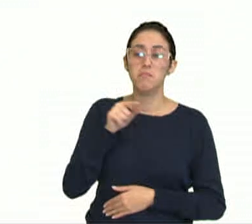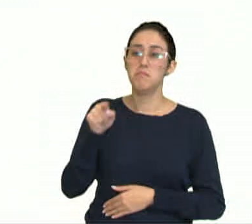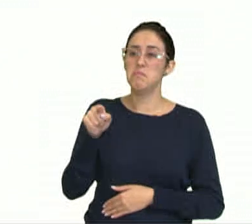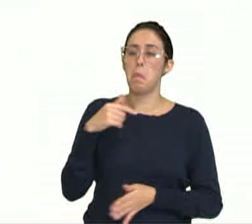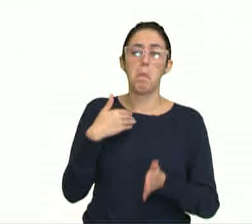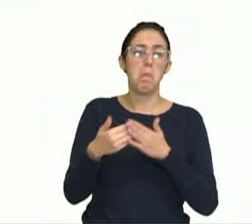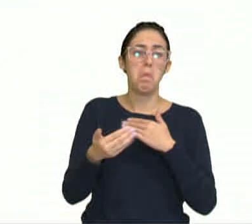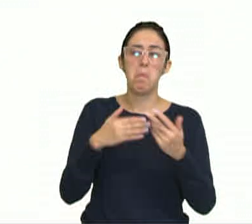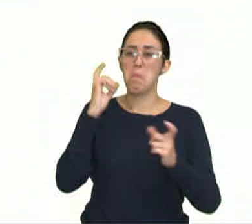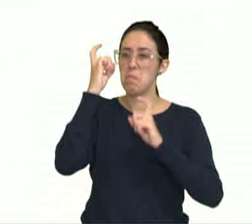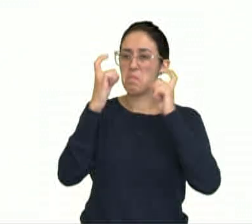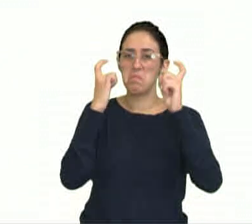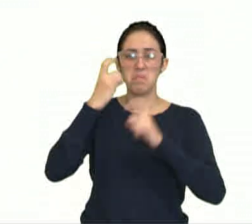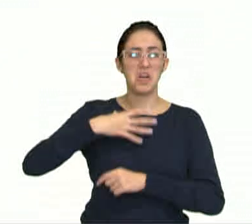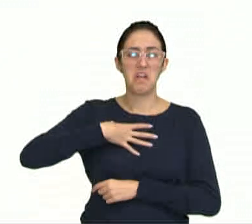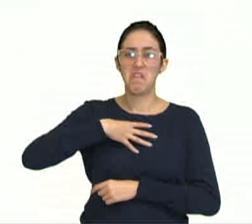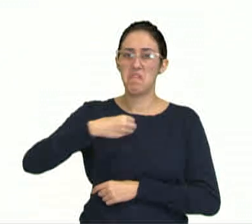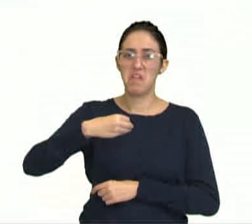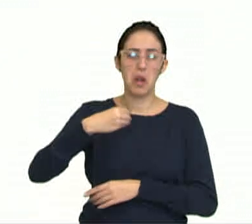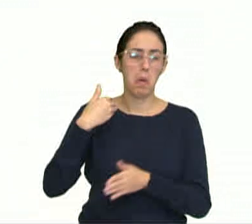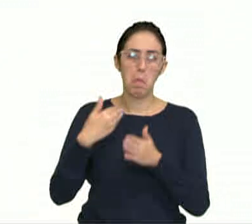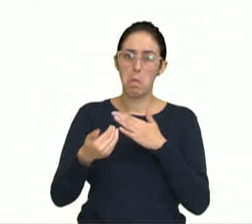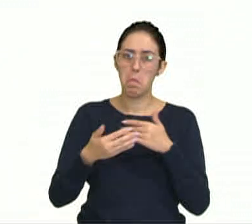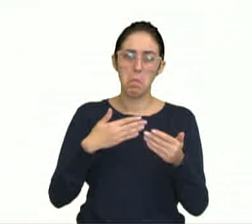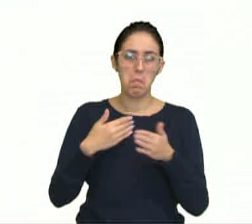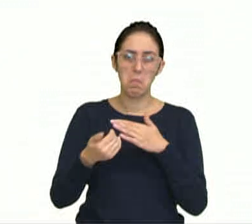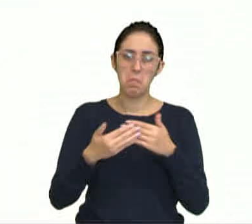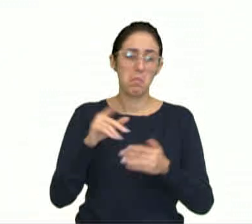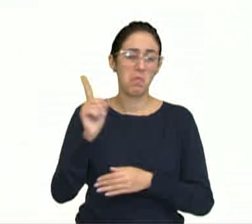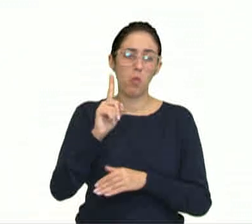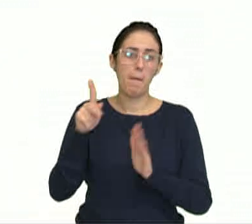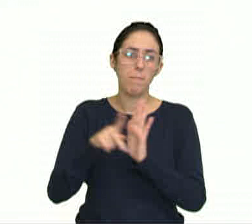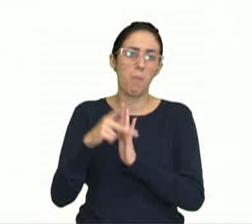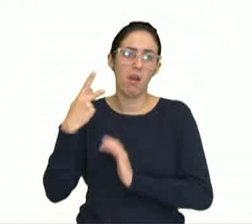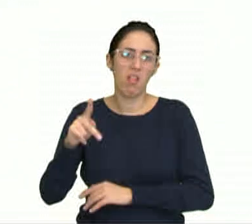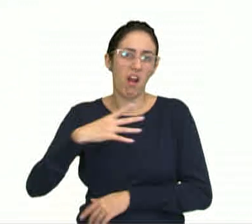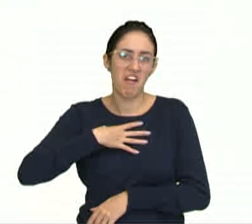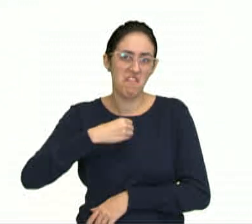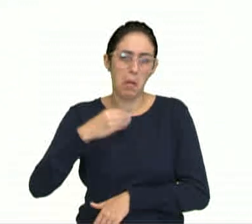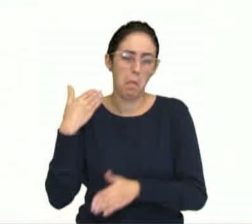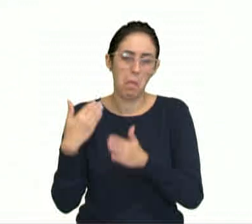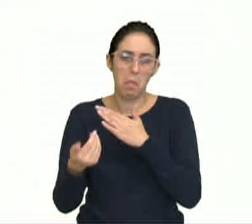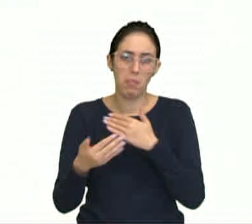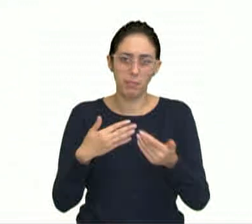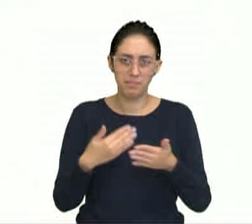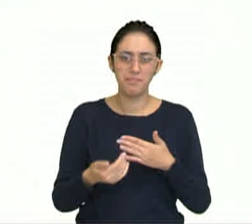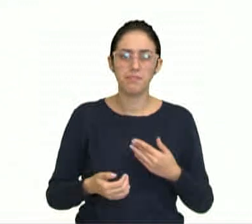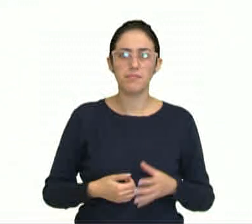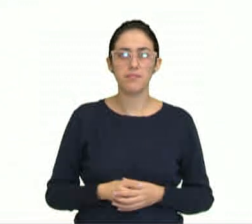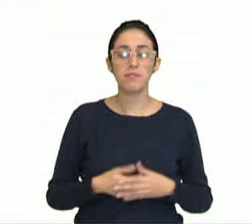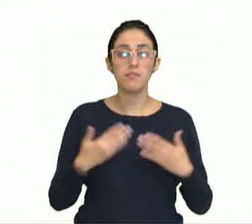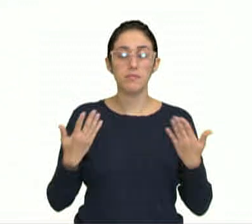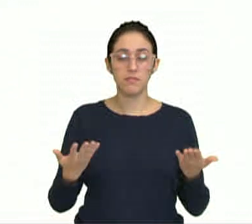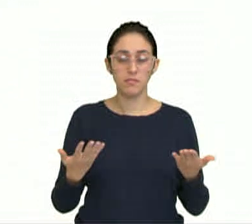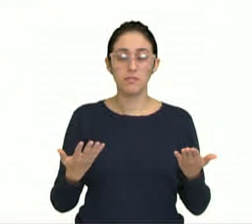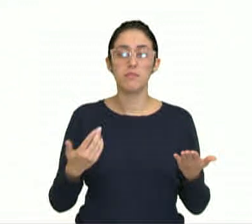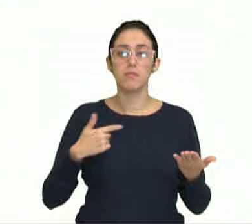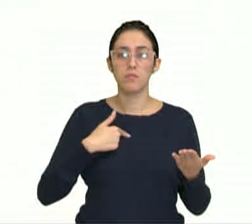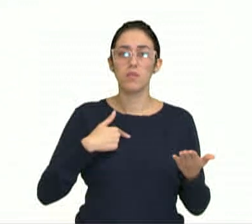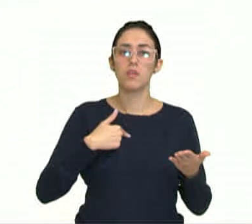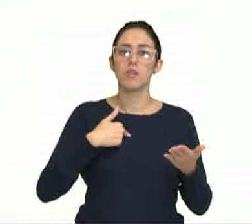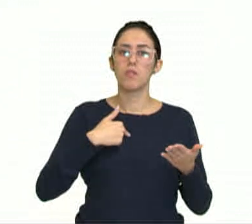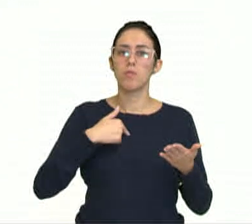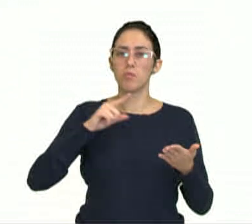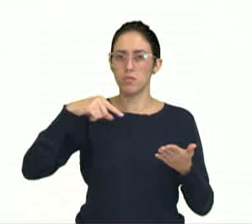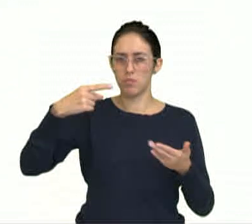que se importar com criança nenhuma, né? Com as crianças que não eram filhos dela, tá ok? Então, pessoal, nós vamos falar, eu vou falar com mais calma